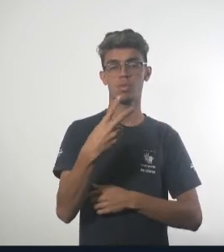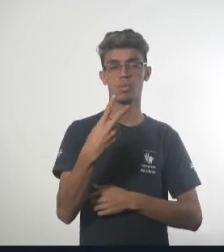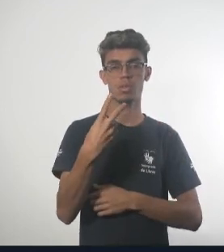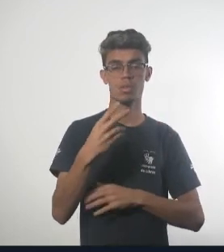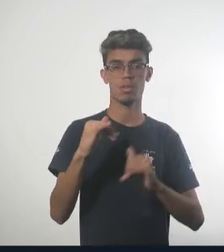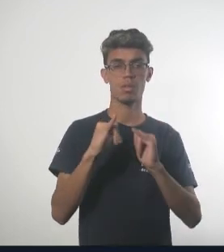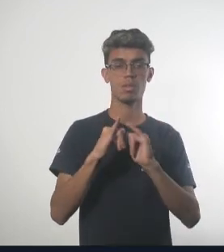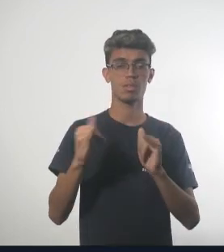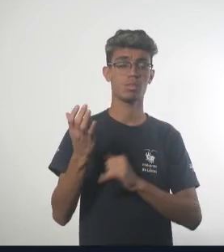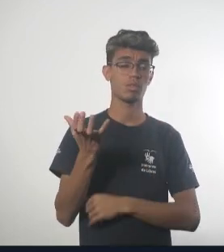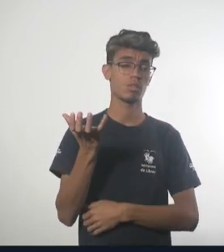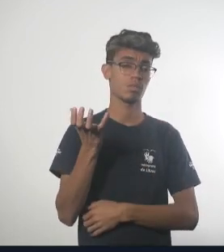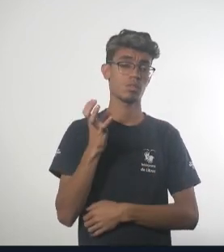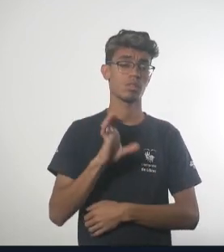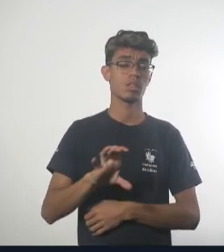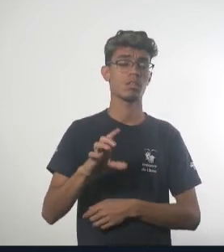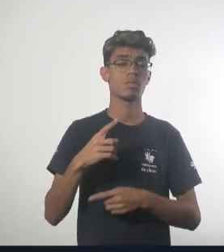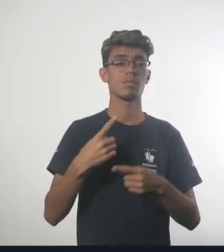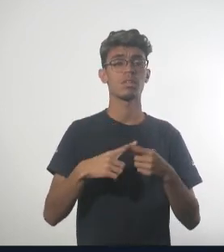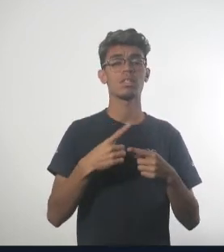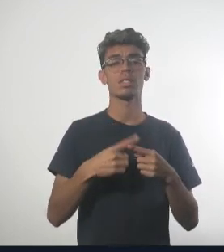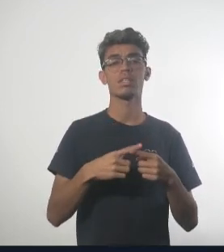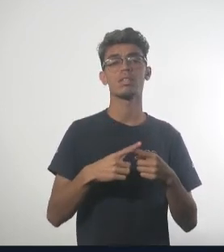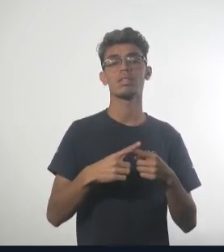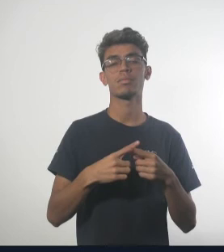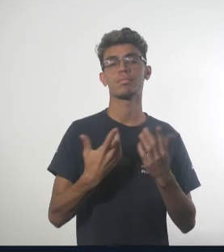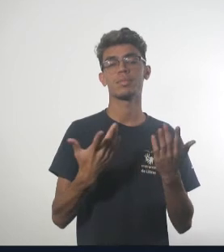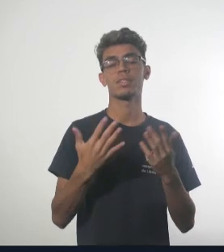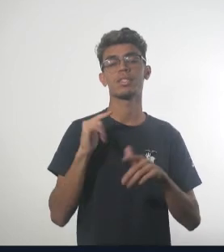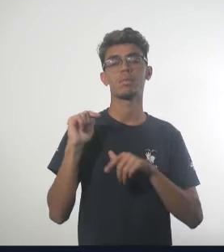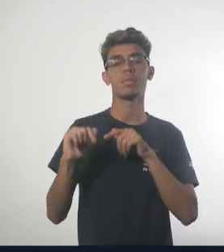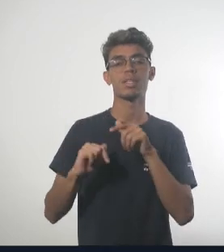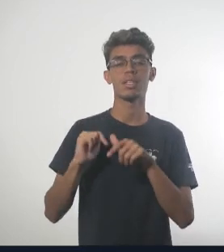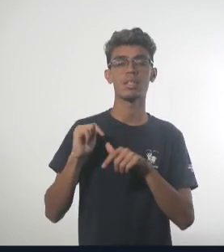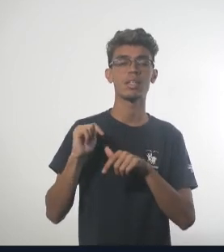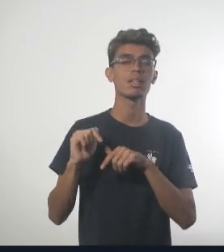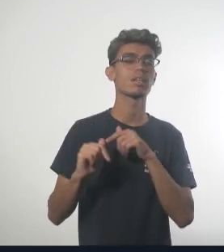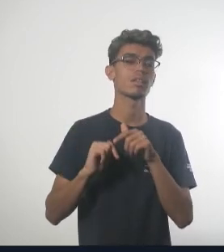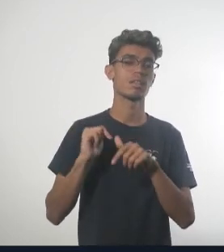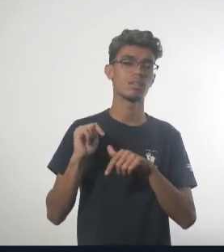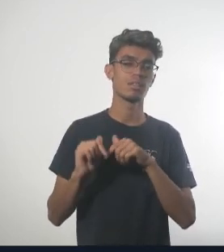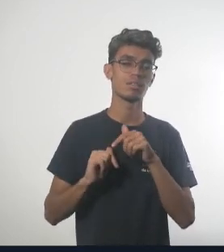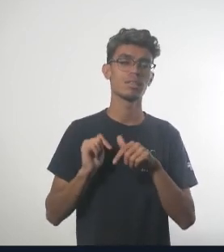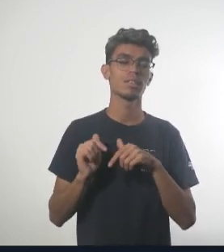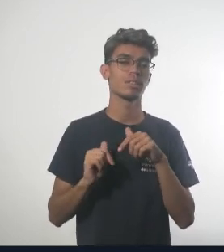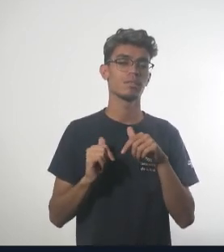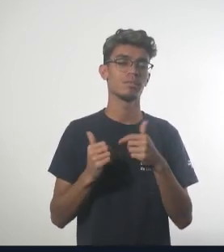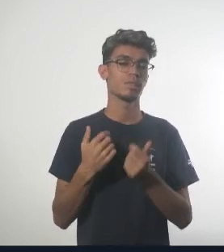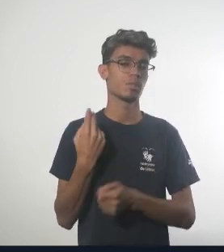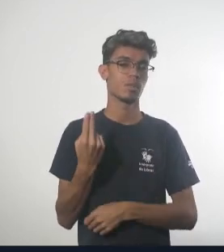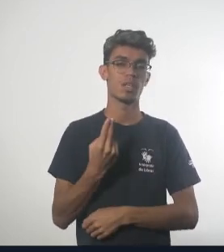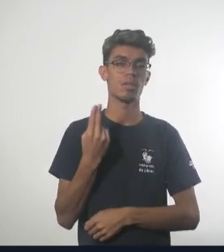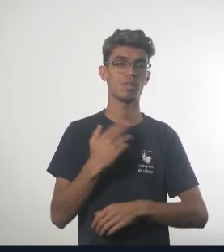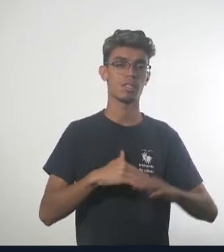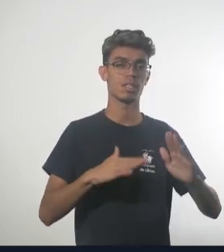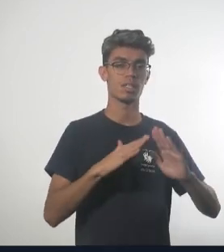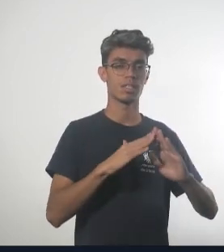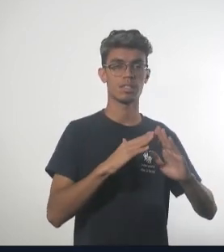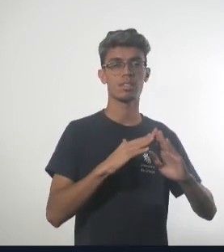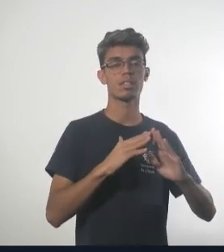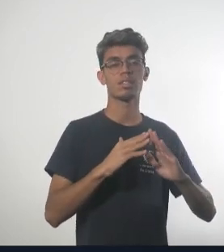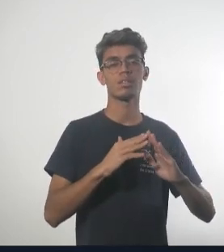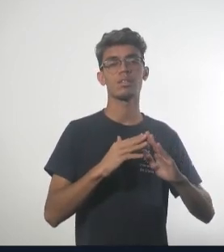a quarentena por dificuldade financeira ou por serem autônomos e não poderem parar de trabalhar. Em 8,3%